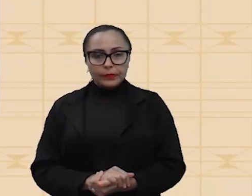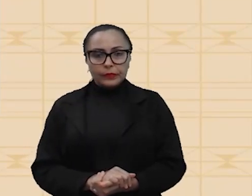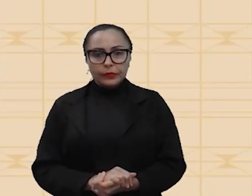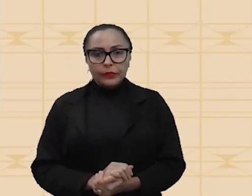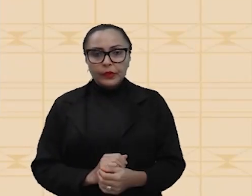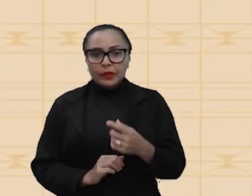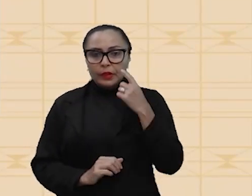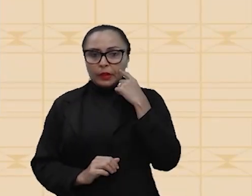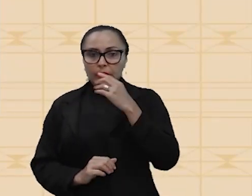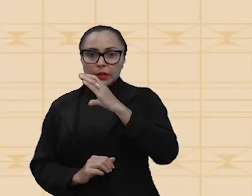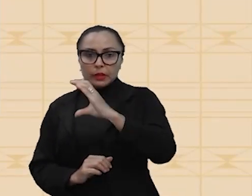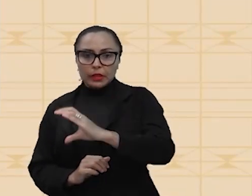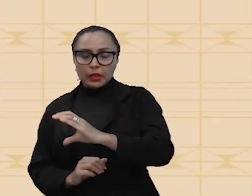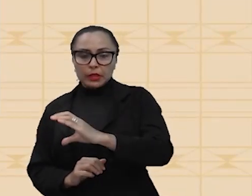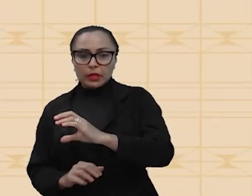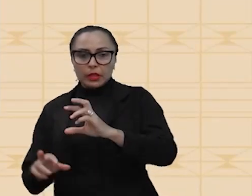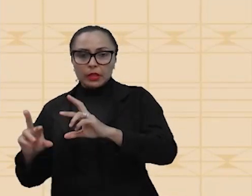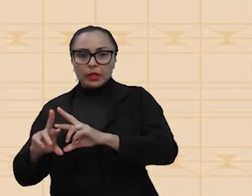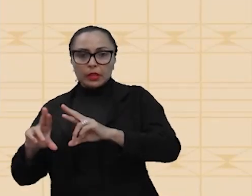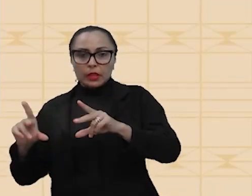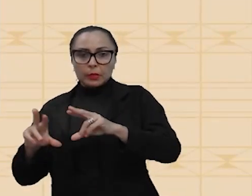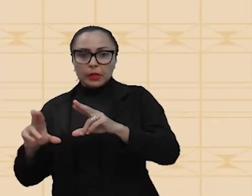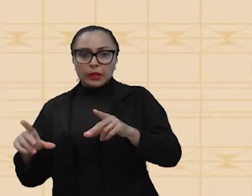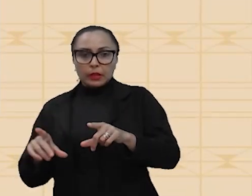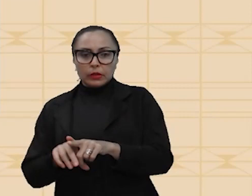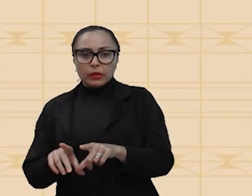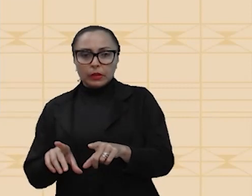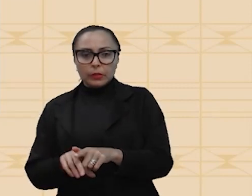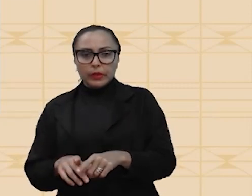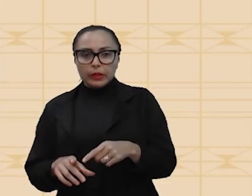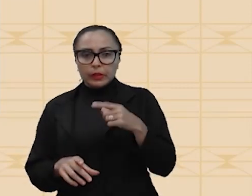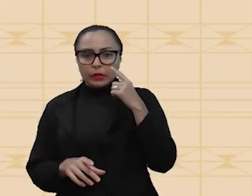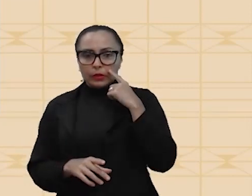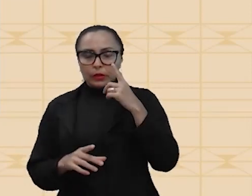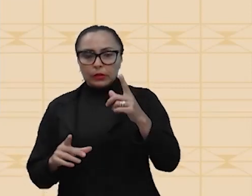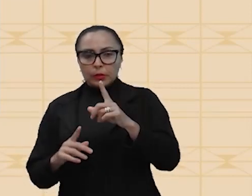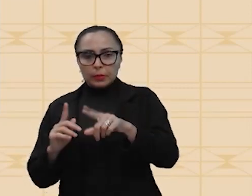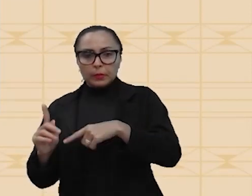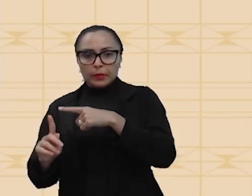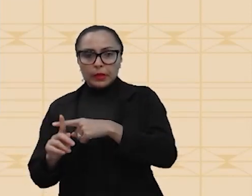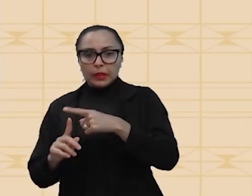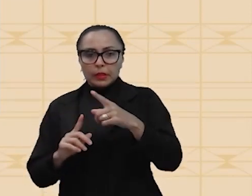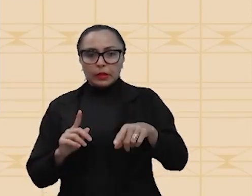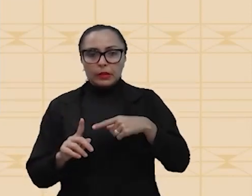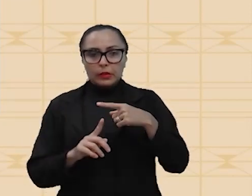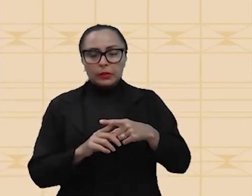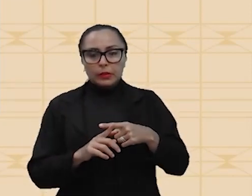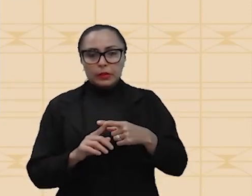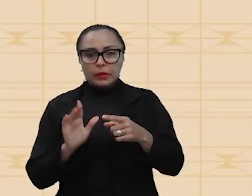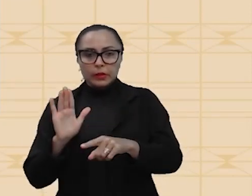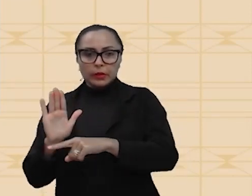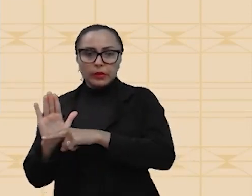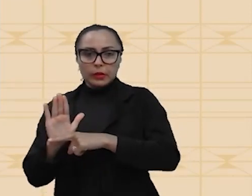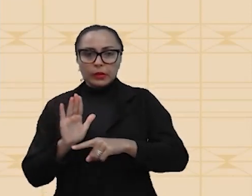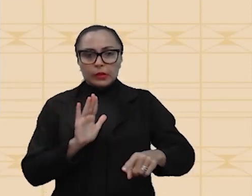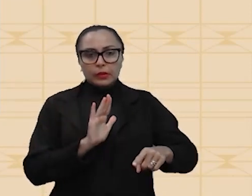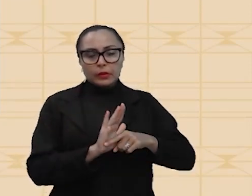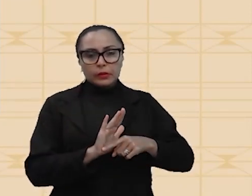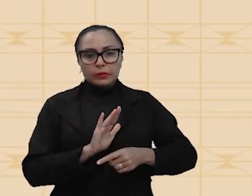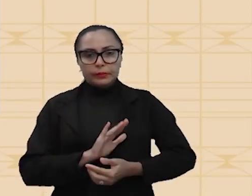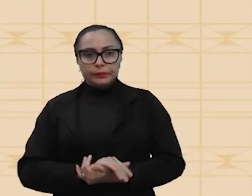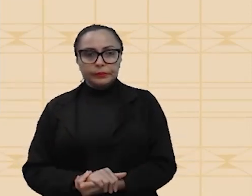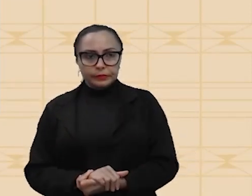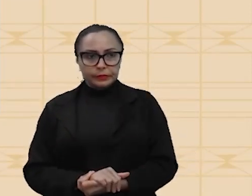ao meio, identificamos cada um dos sinais, ó. Então veja que, opa, na letra C, a indicação do sinal